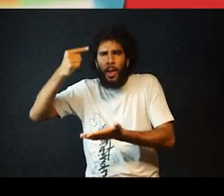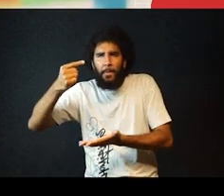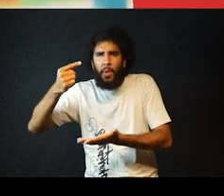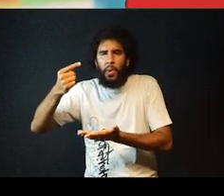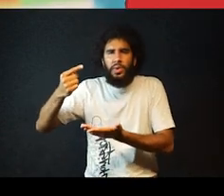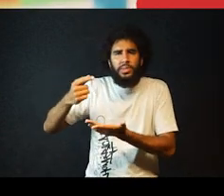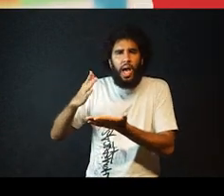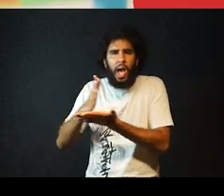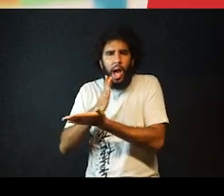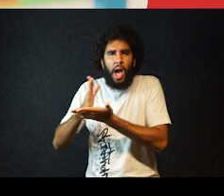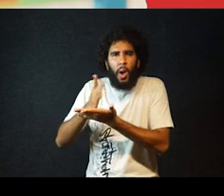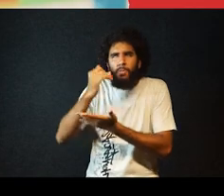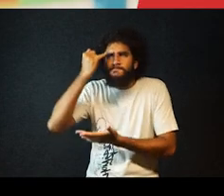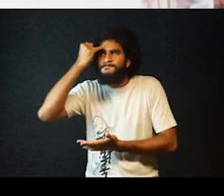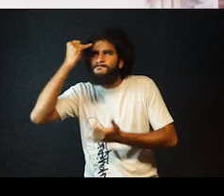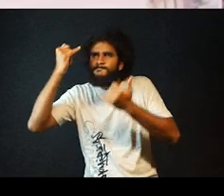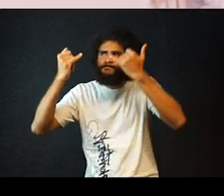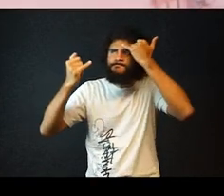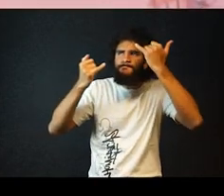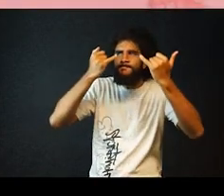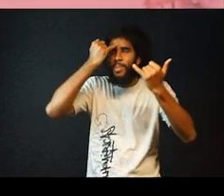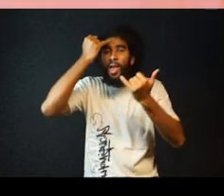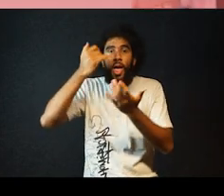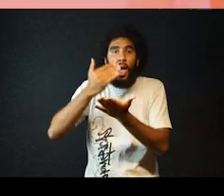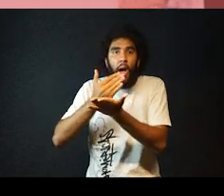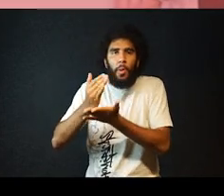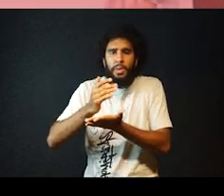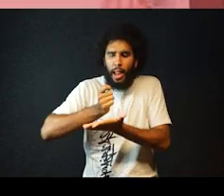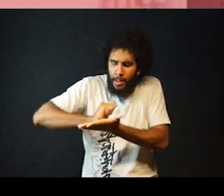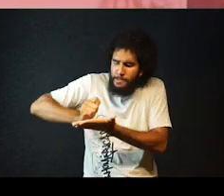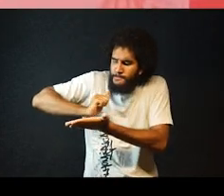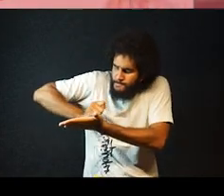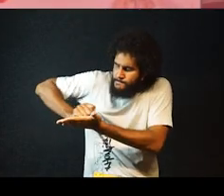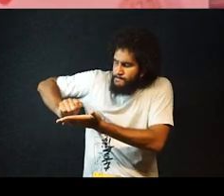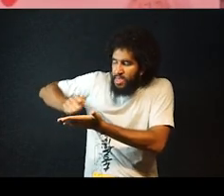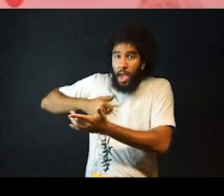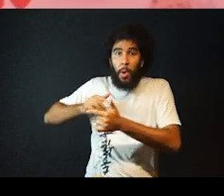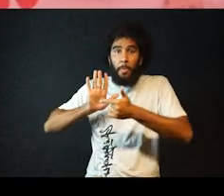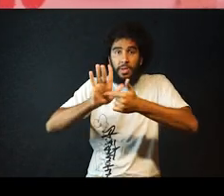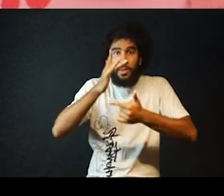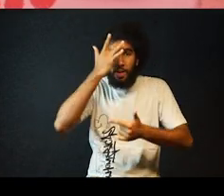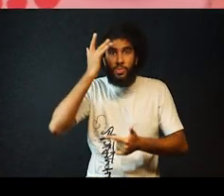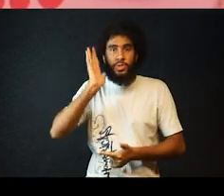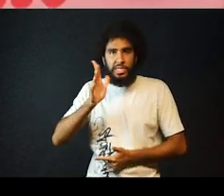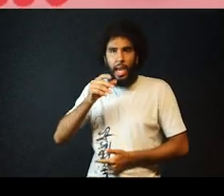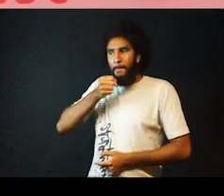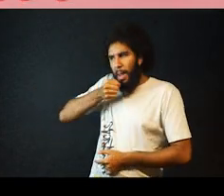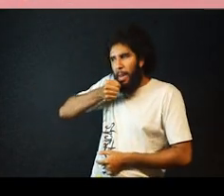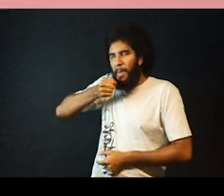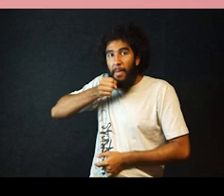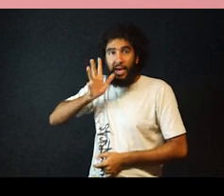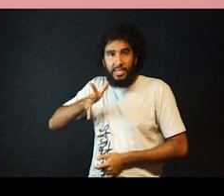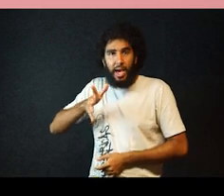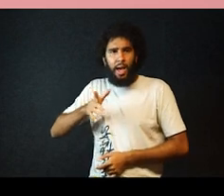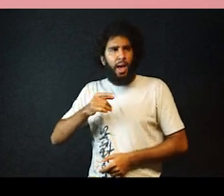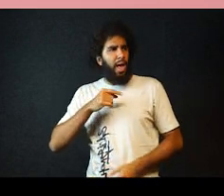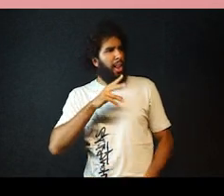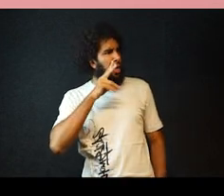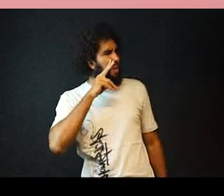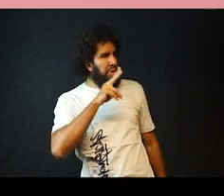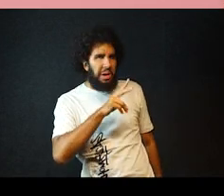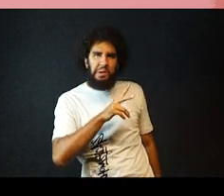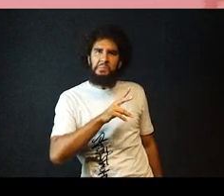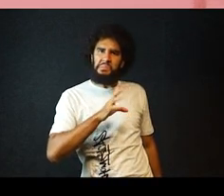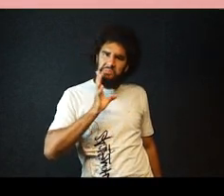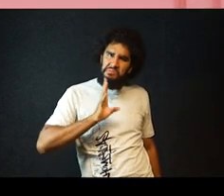aprendi tive algumas ideias, e aí essas ideias comecei a anotar no papel. E aí mostrei para as pessoas que já cantava. Aí os caras,